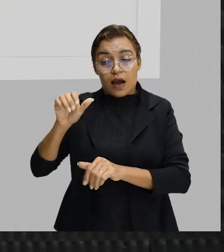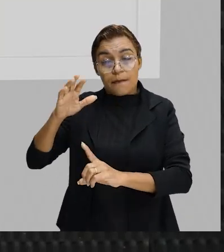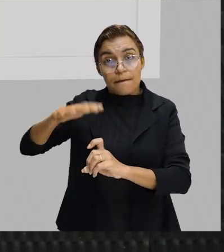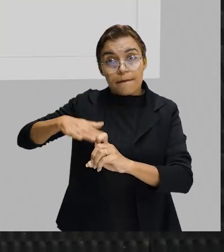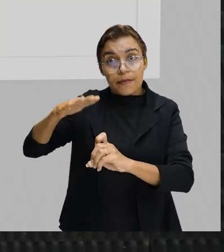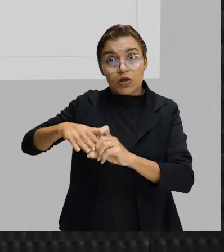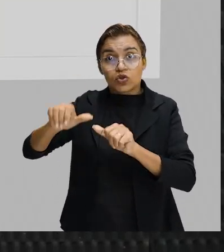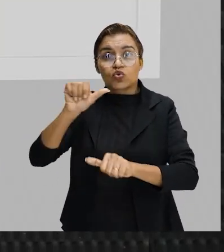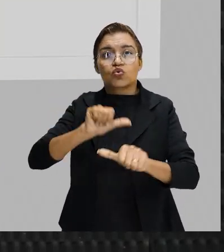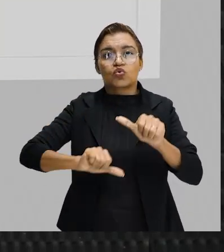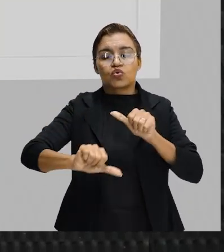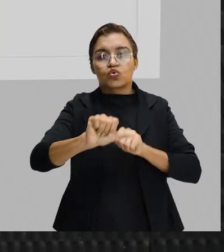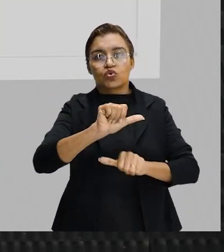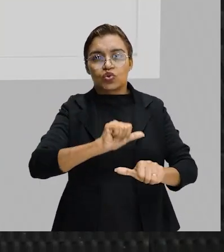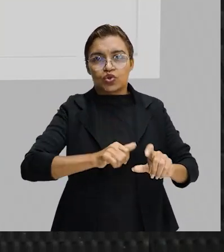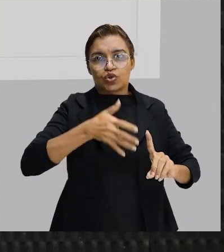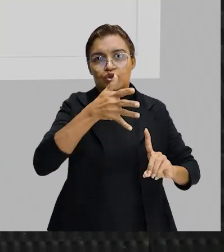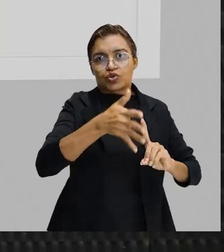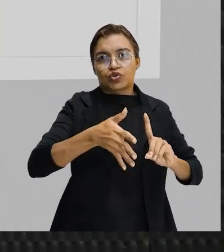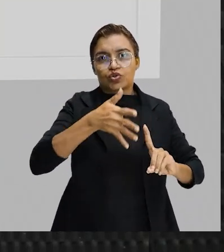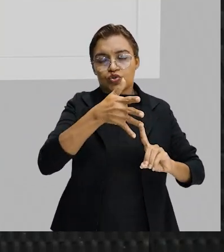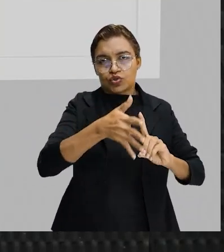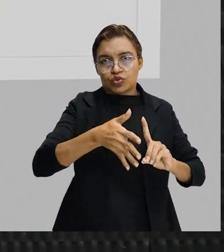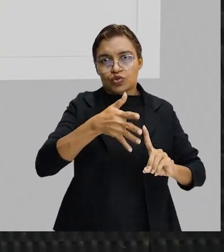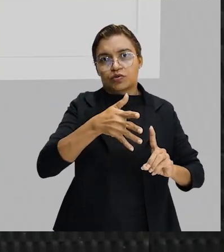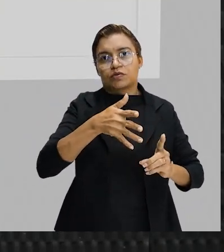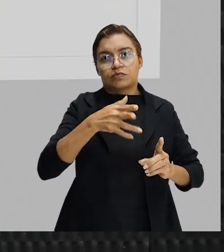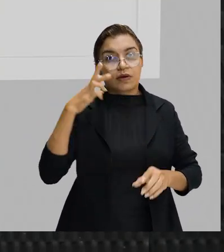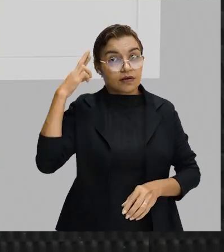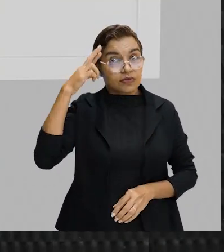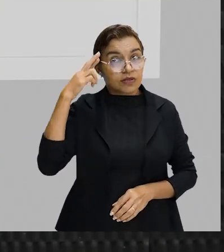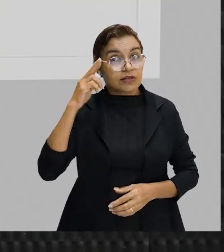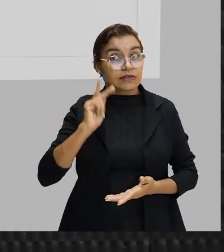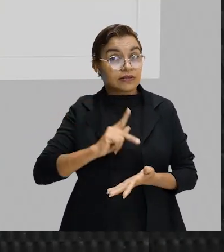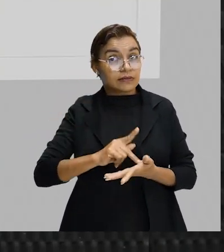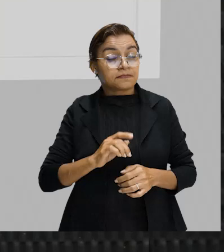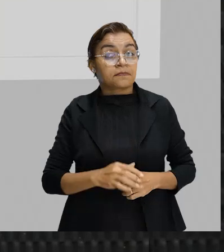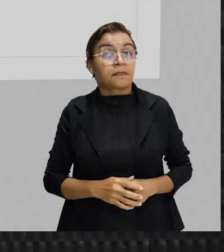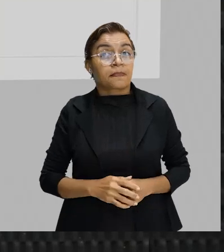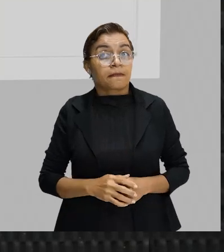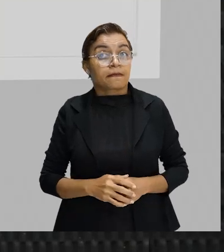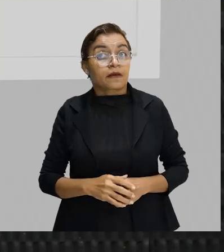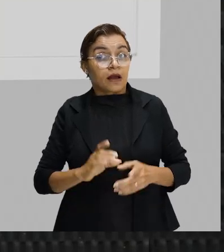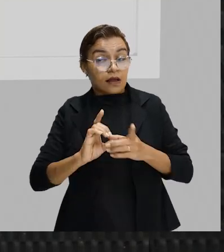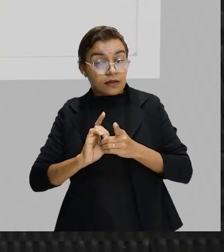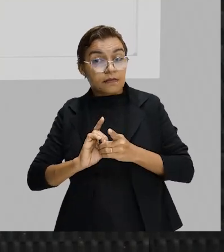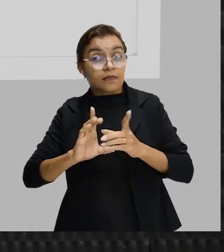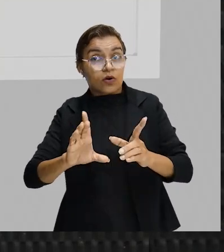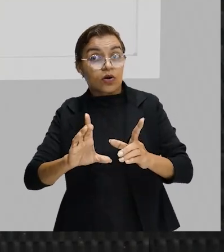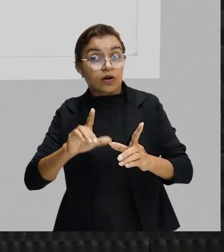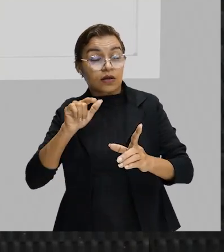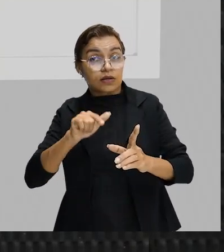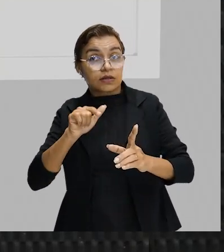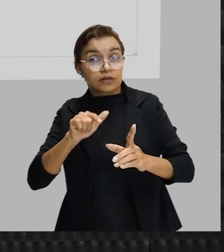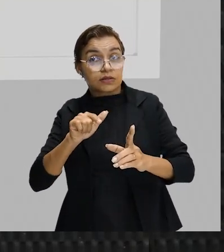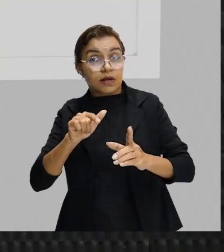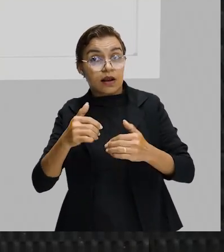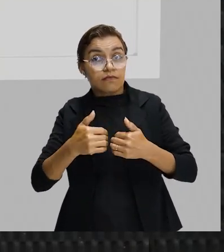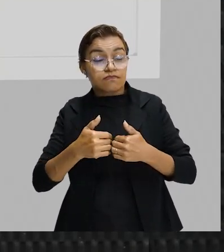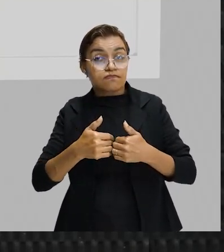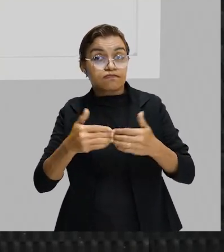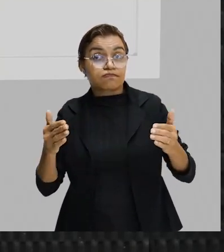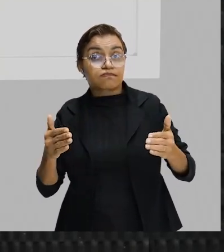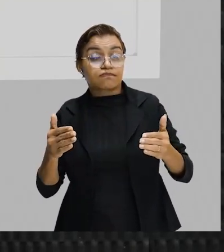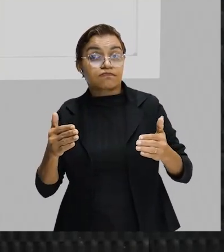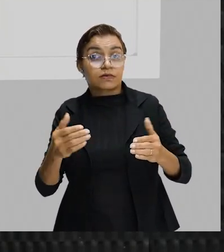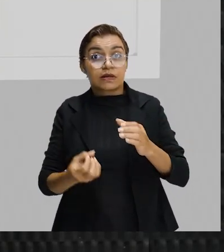mais simples, feita lá no espaço da Hélade em si. Preste atenção que a democracia, ela abre espaço,